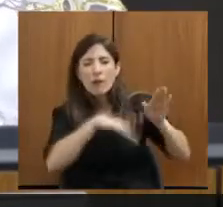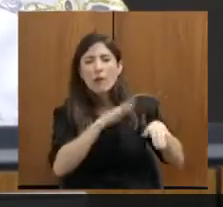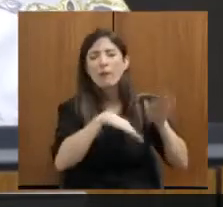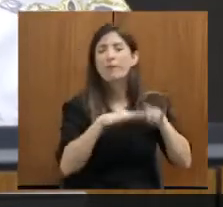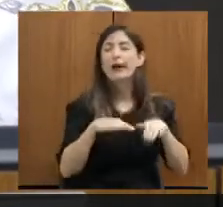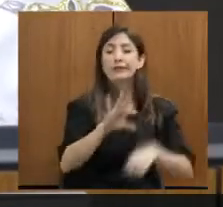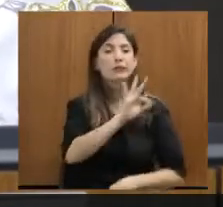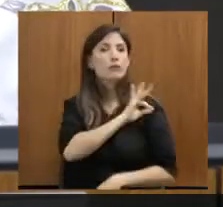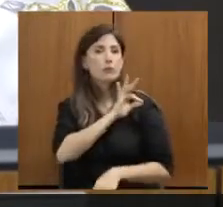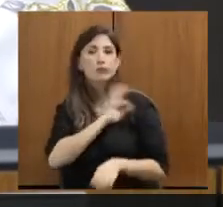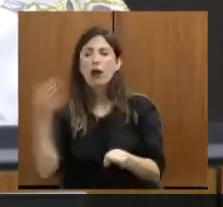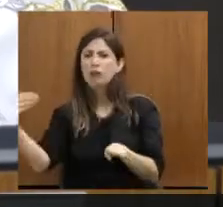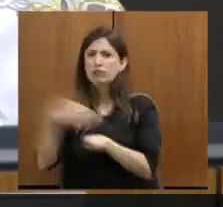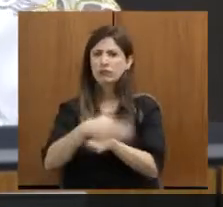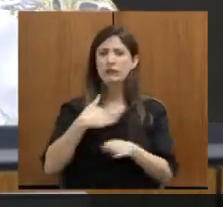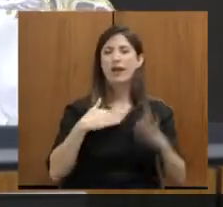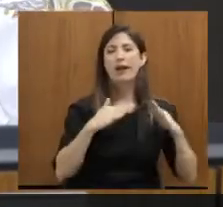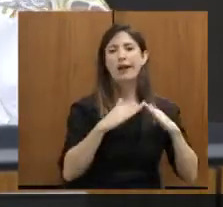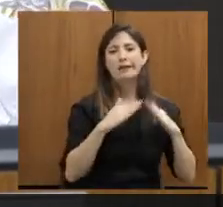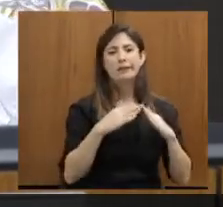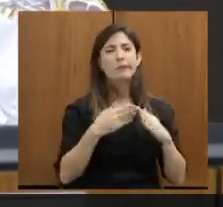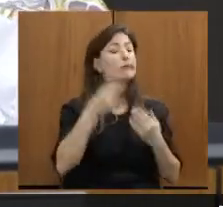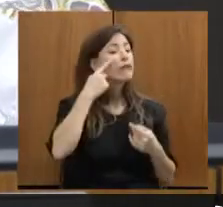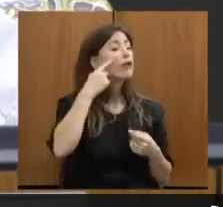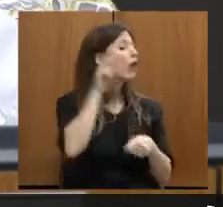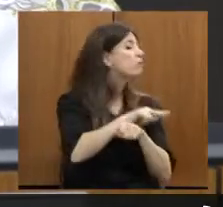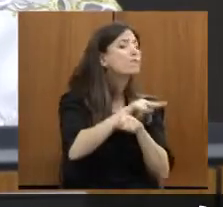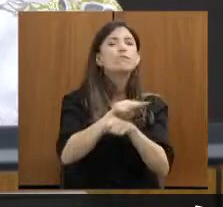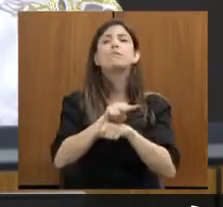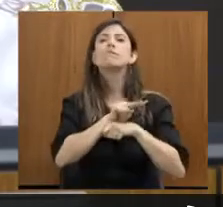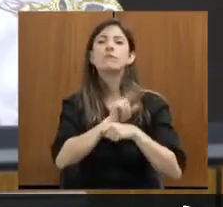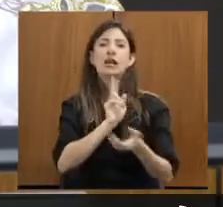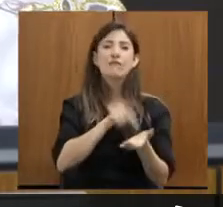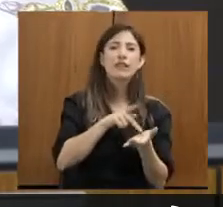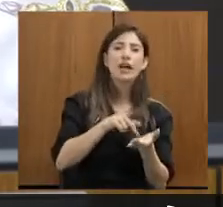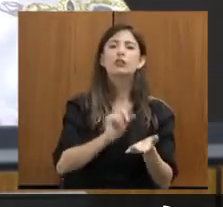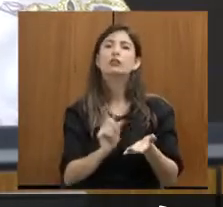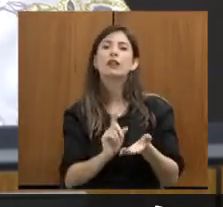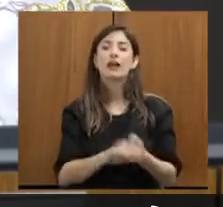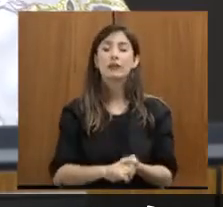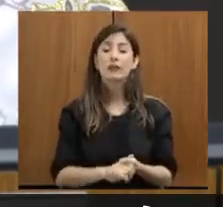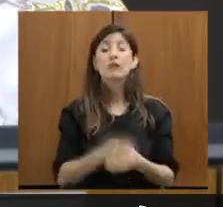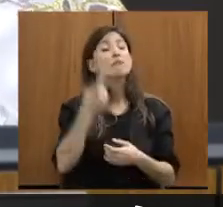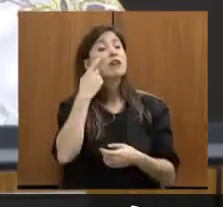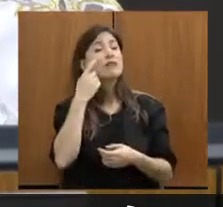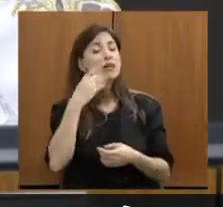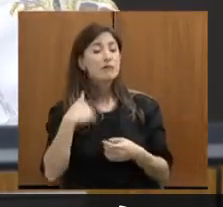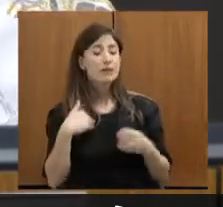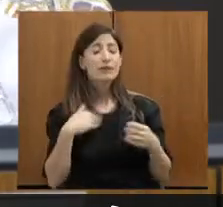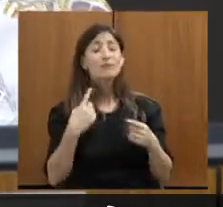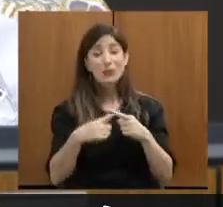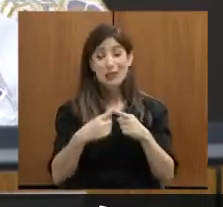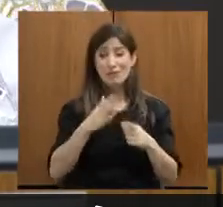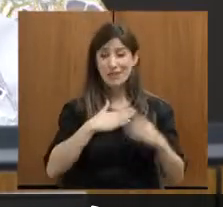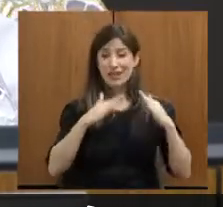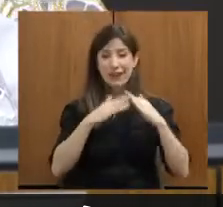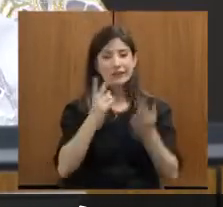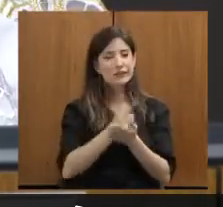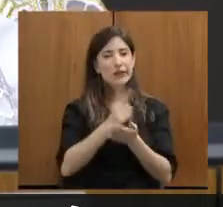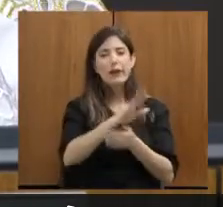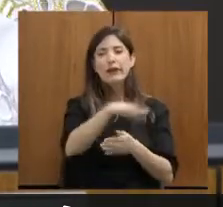para poder olhar se ela é verdade para ver se a minha casa tem muita criança porque ele tem meus netos